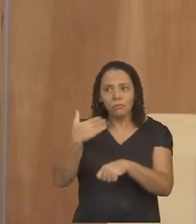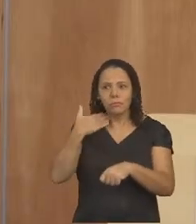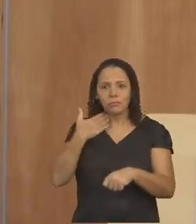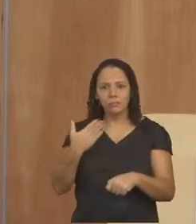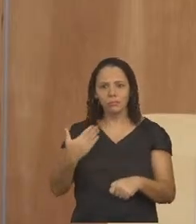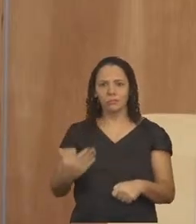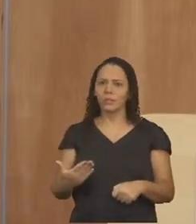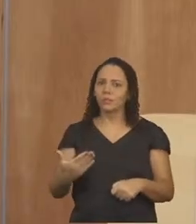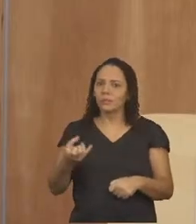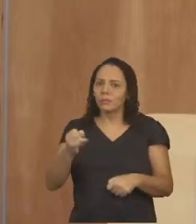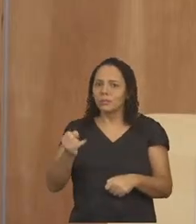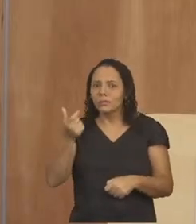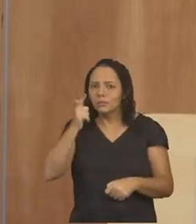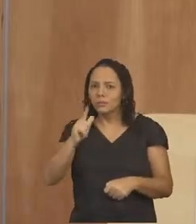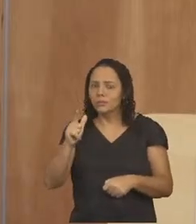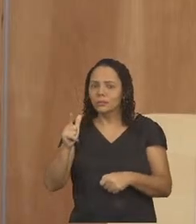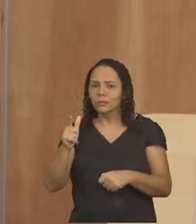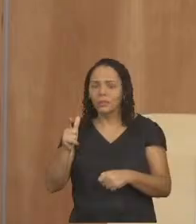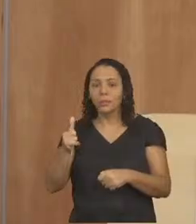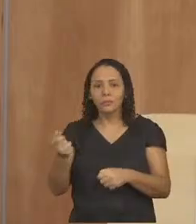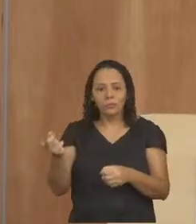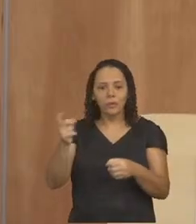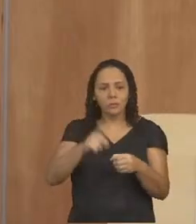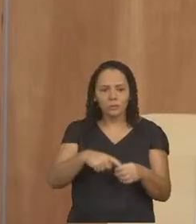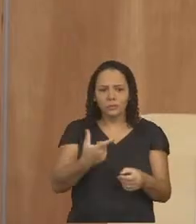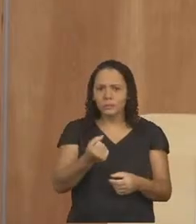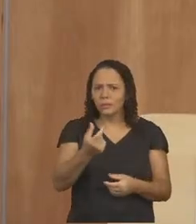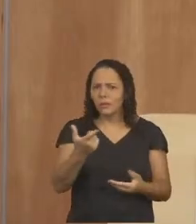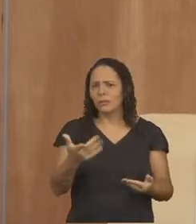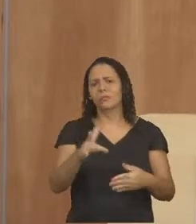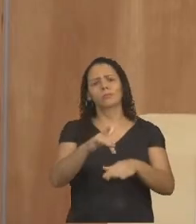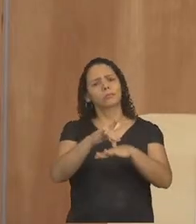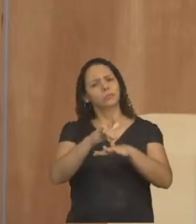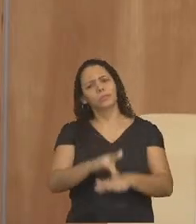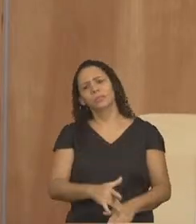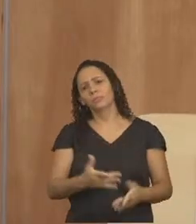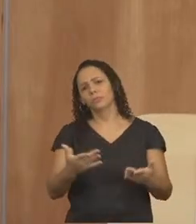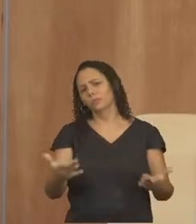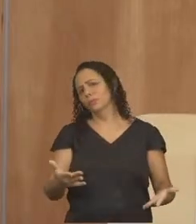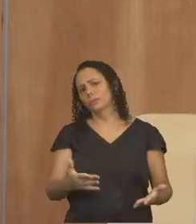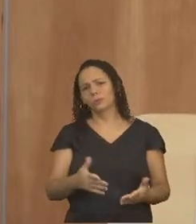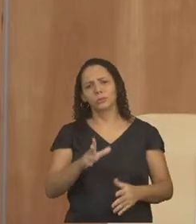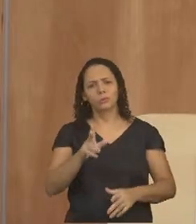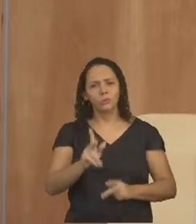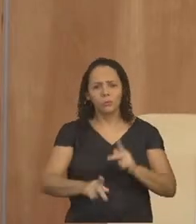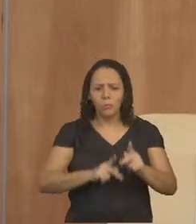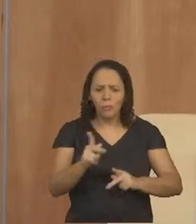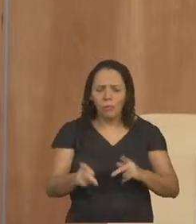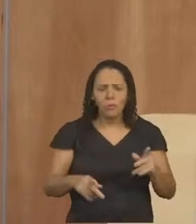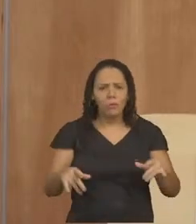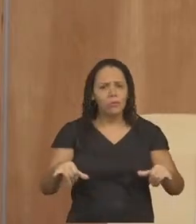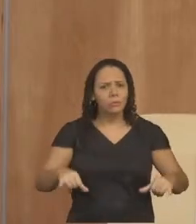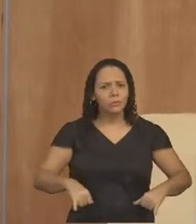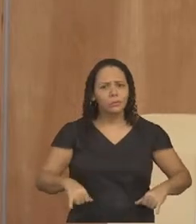banco vai devolver o dinheiro. É realmente um absurdo que está se passando com as pessoas idosas do nosso país, e esse projeto aqui